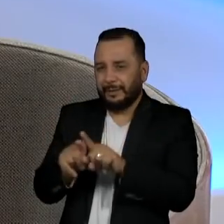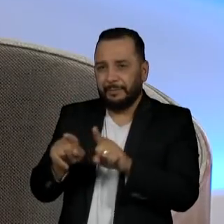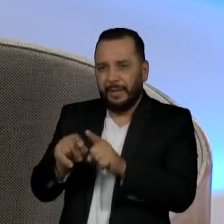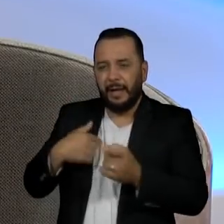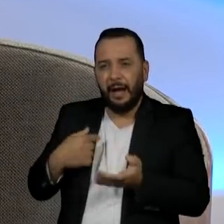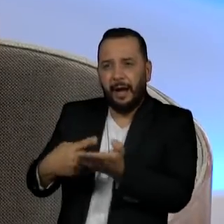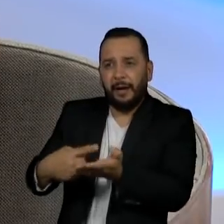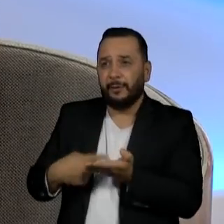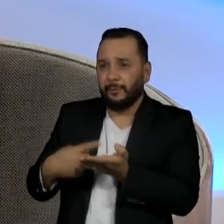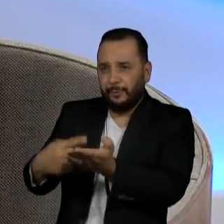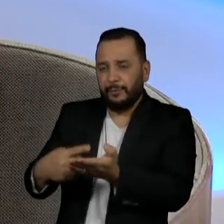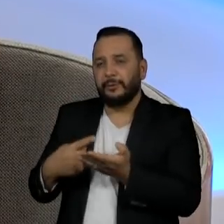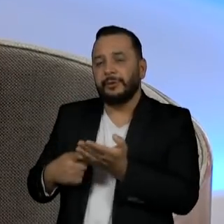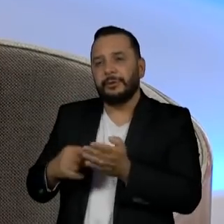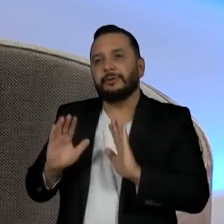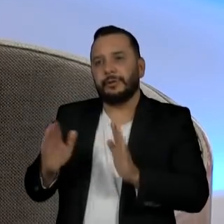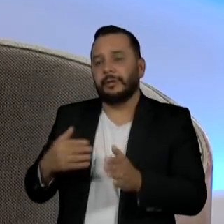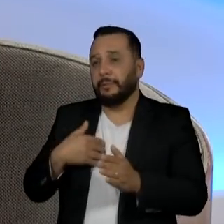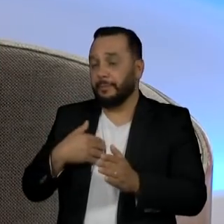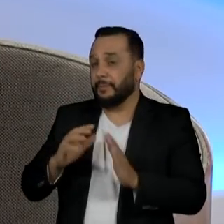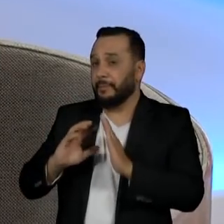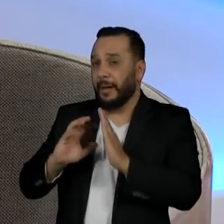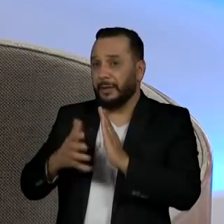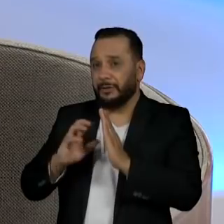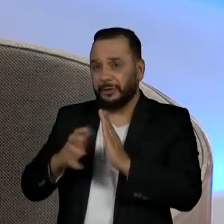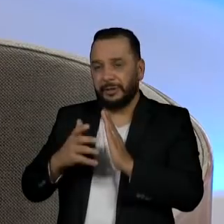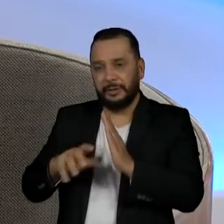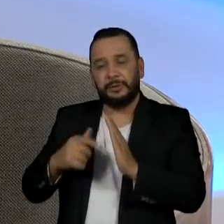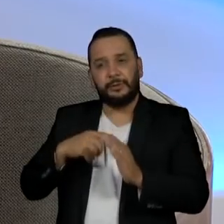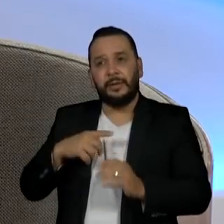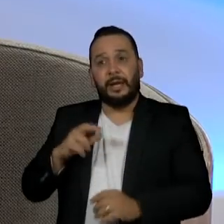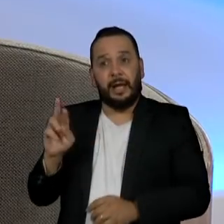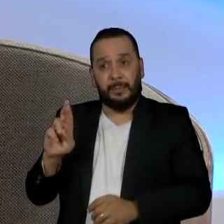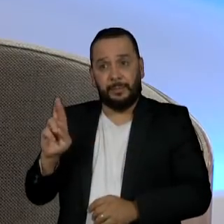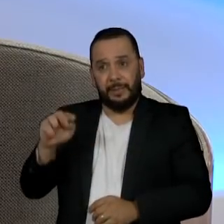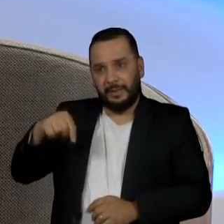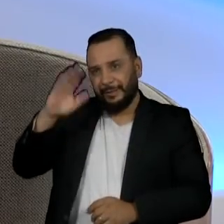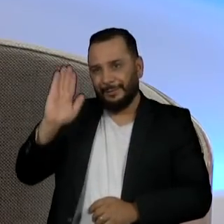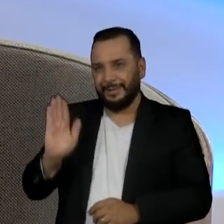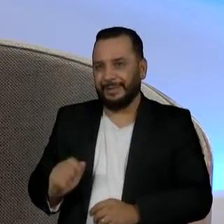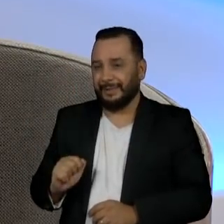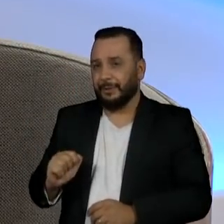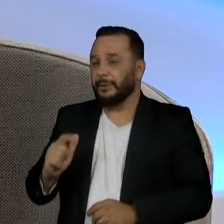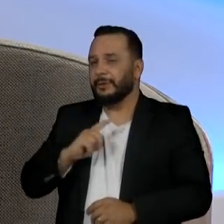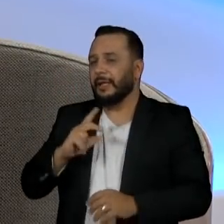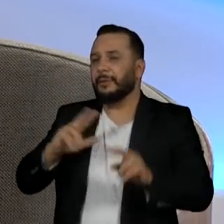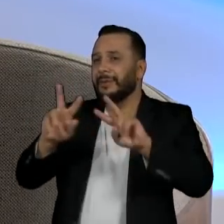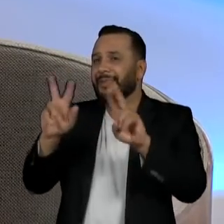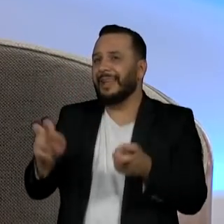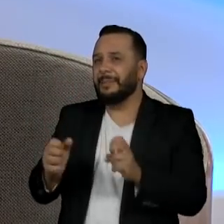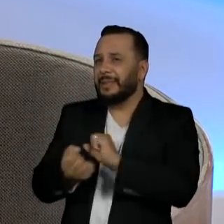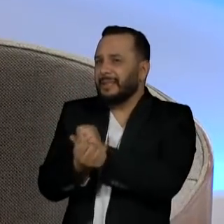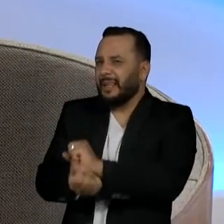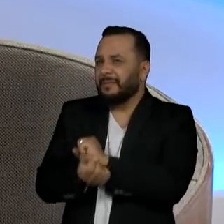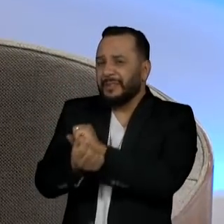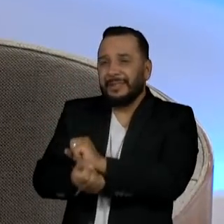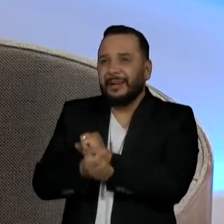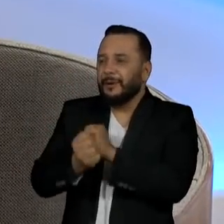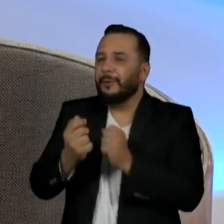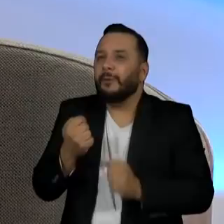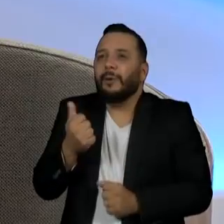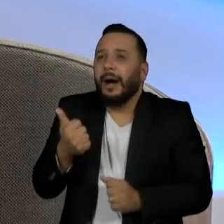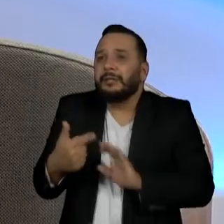Brasileiro, o tema da escravidão quase que não aparece, apareceu em último lugar e na última hora, né? Então, acho que a gente também tem